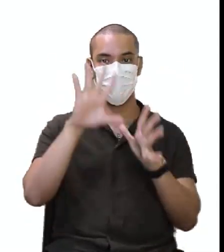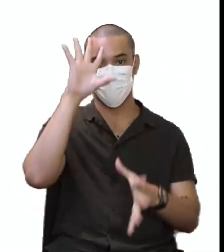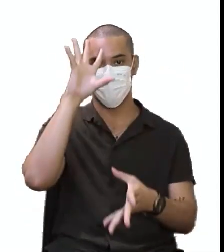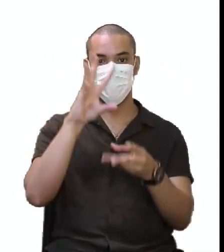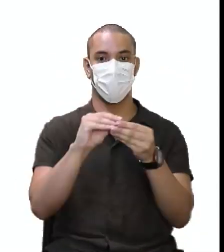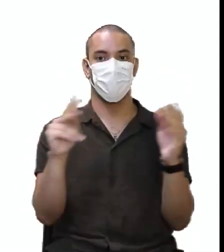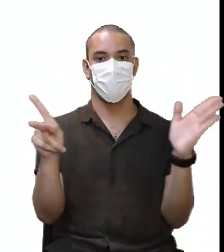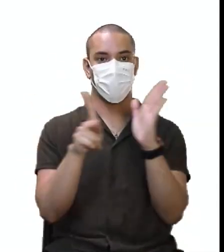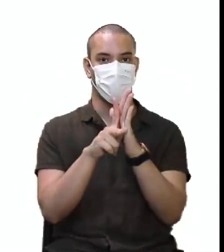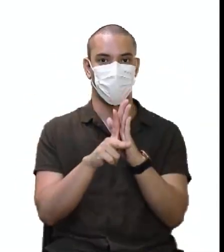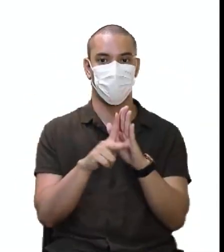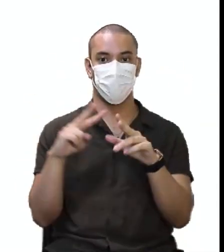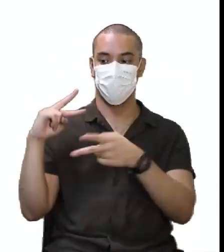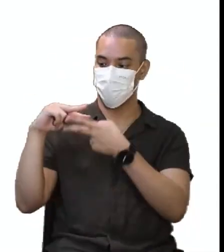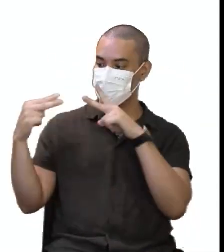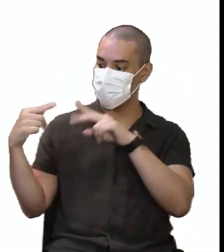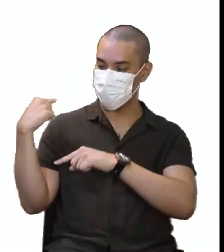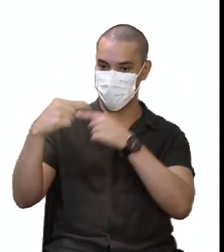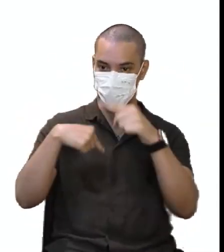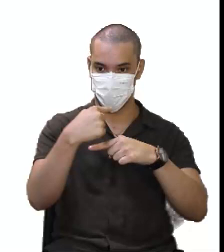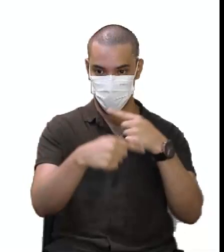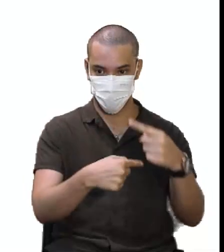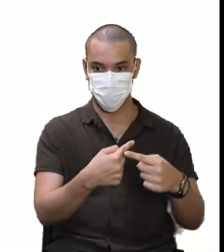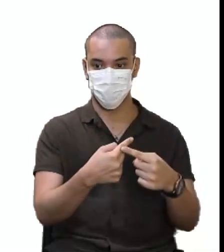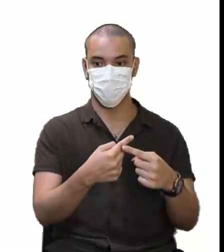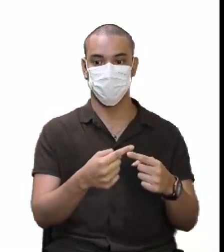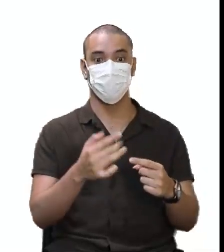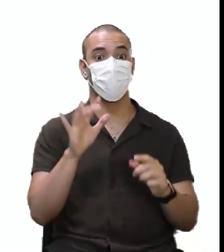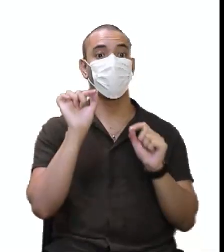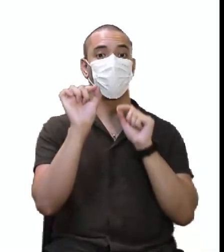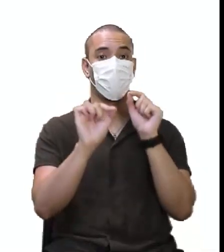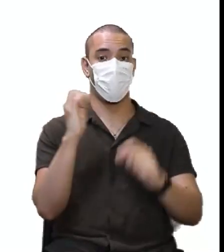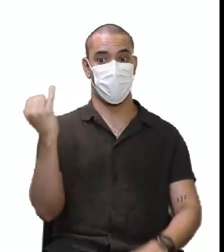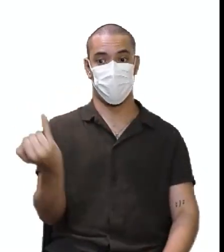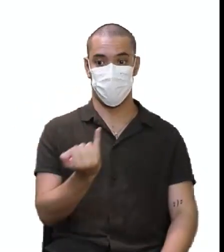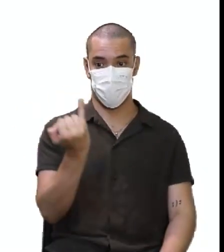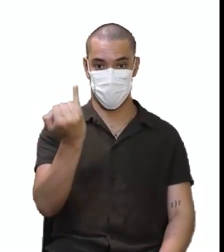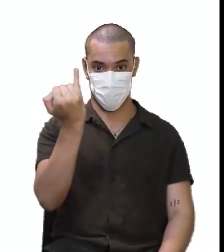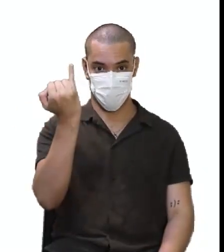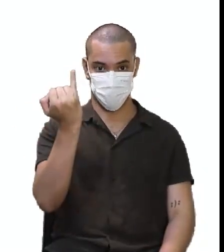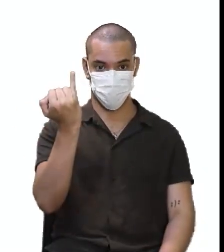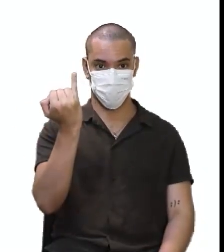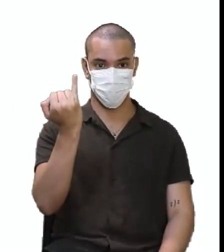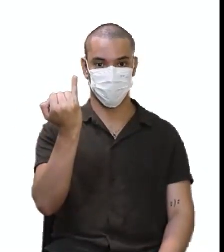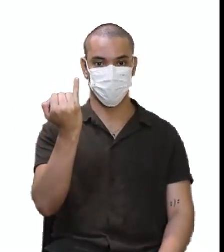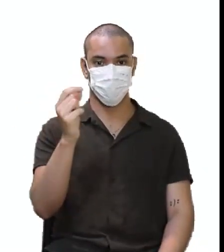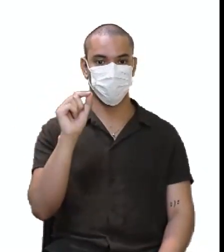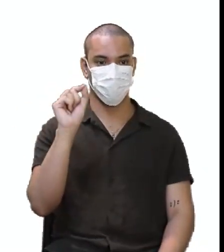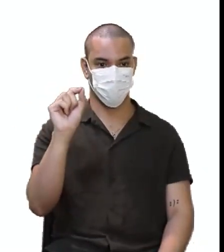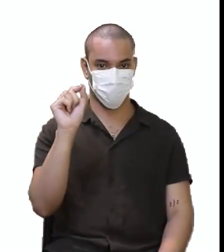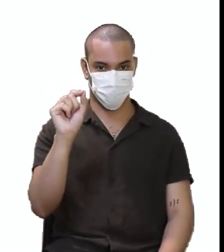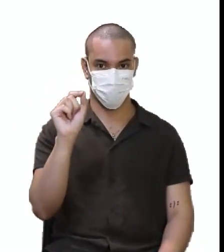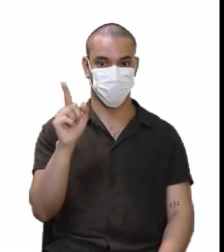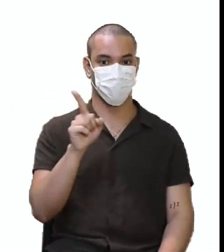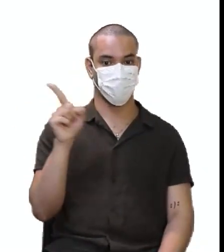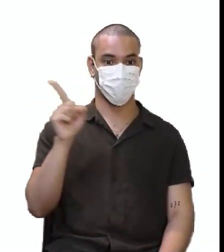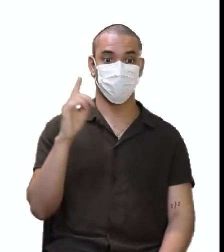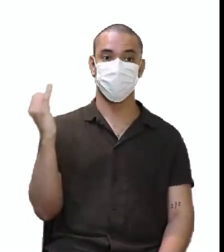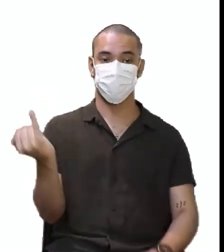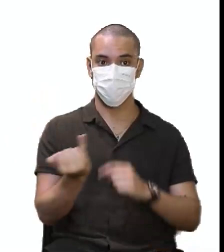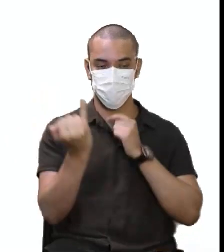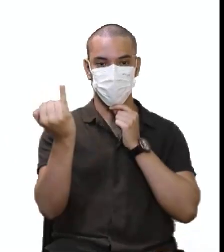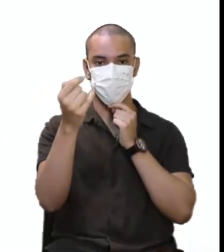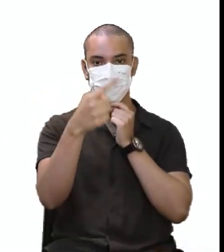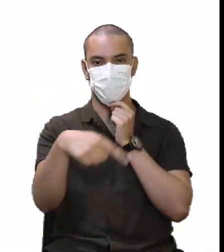básicos de genética. Galera, muito importante... Eita, ficou bem clarinho. Muito